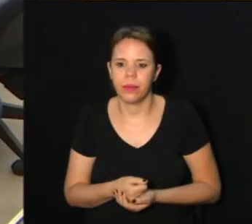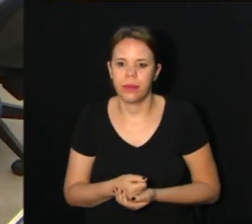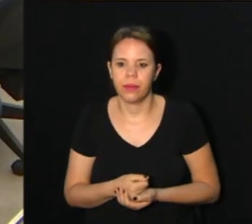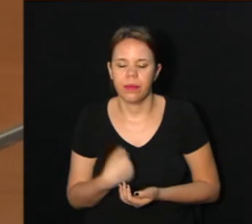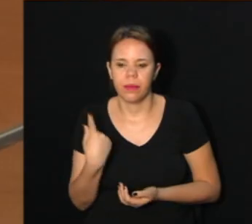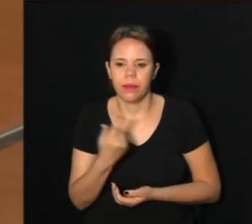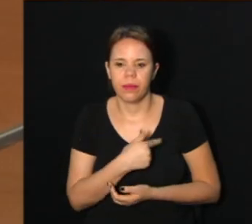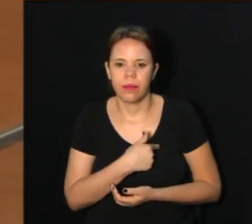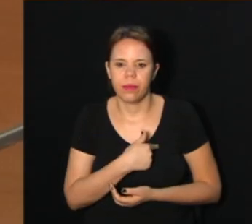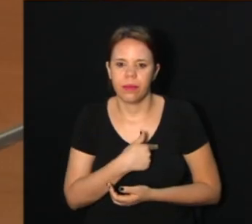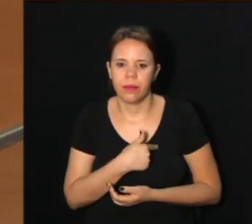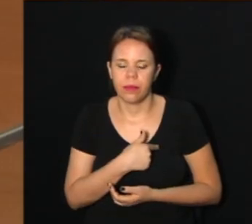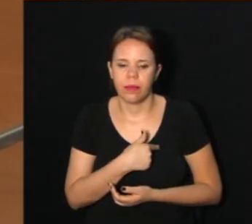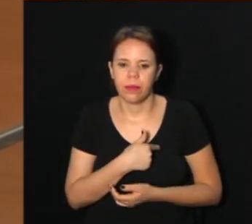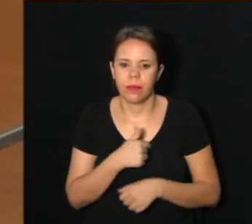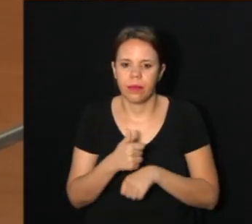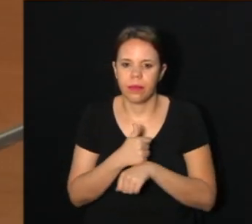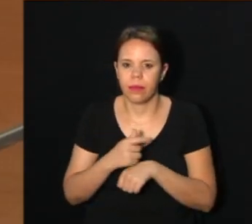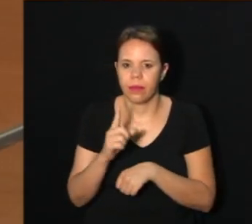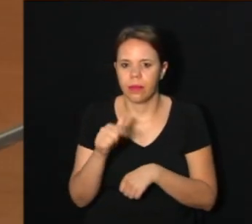nós somos uma categoria de